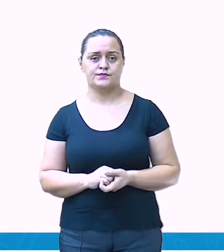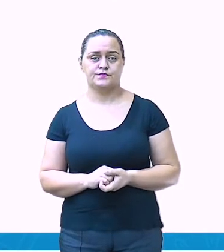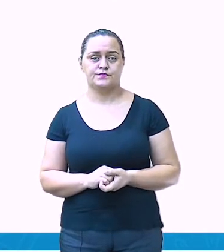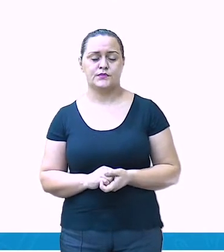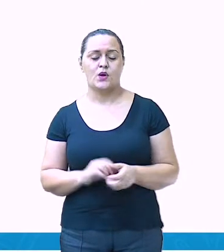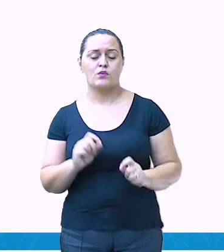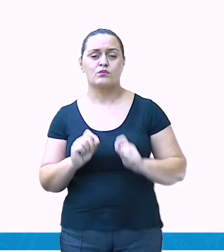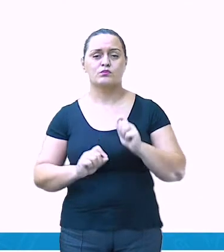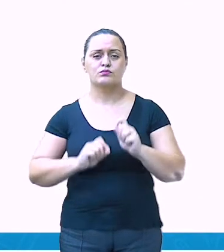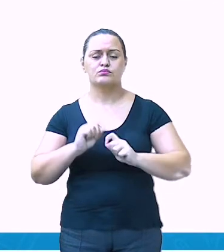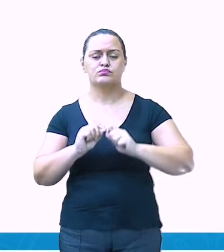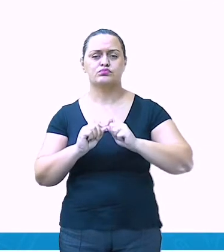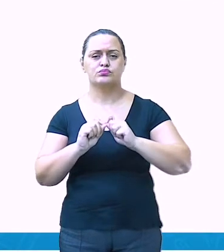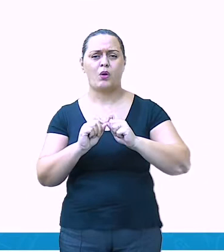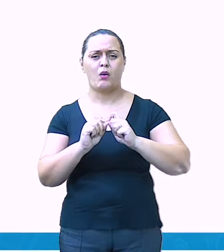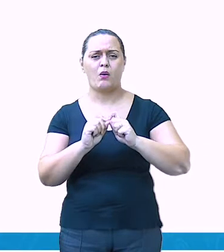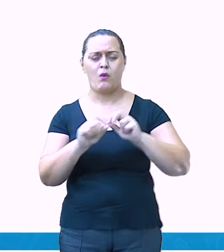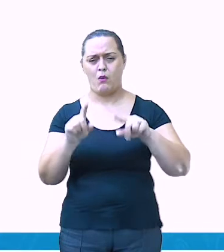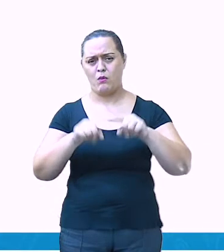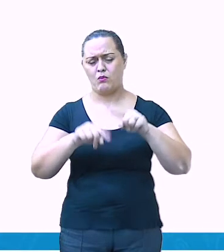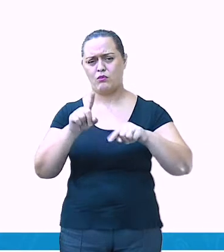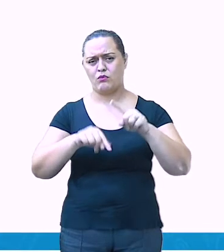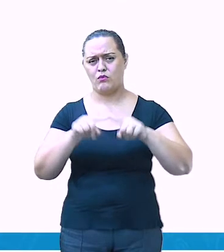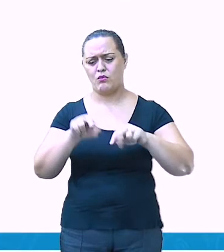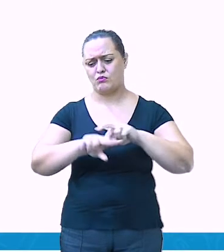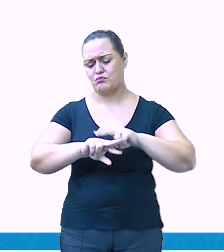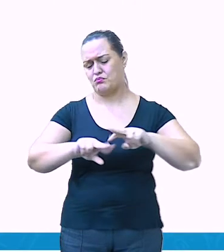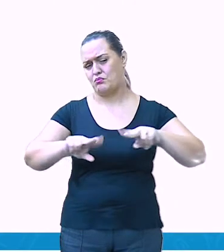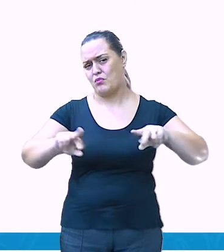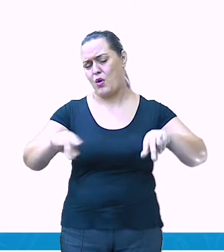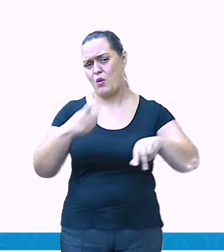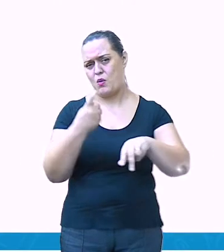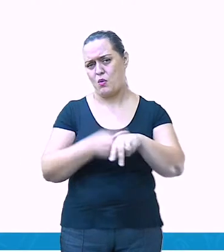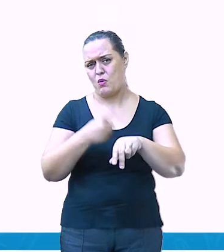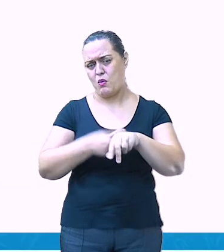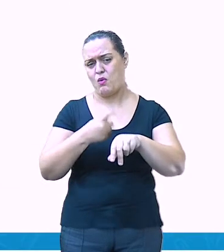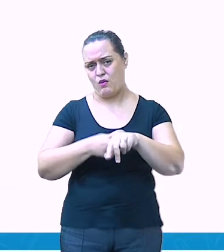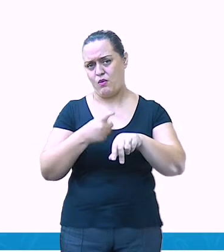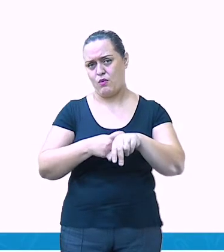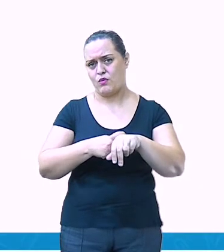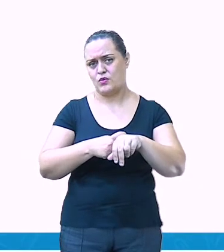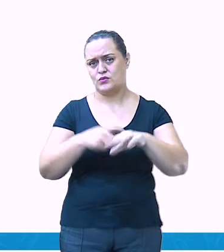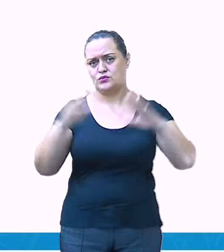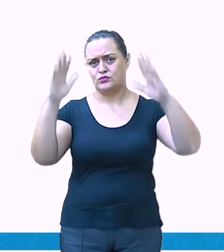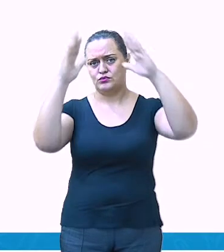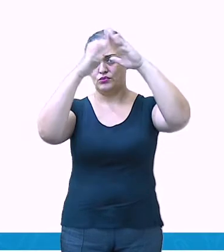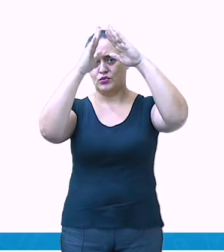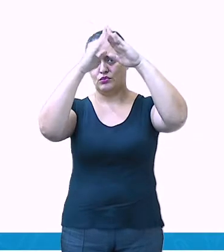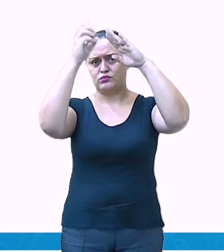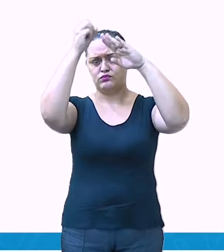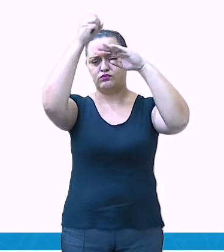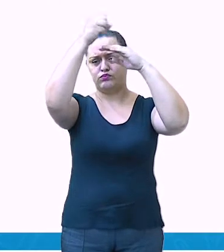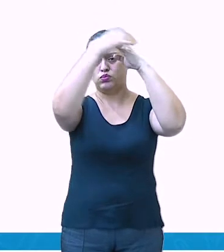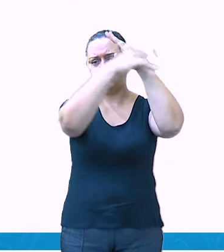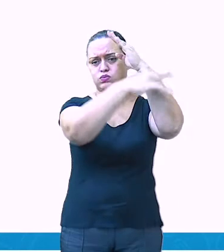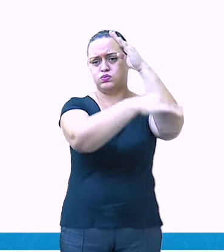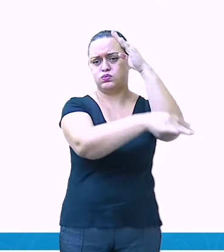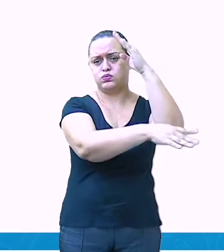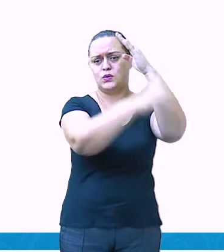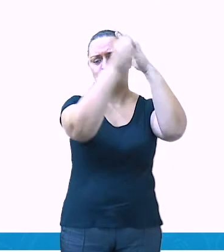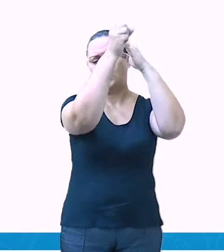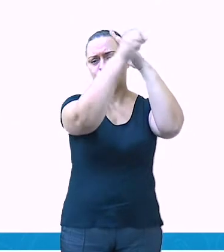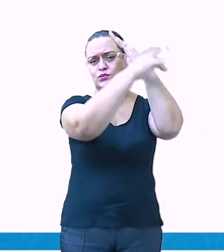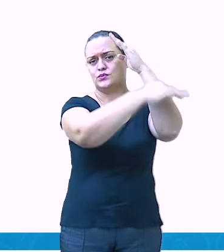escorregamento do material sólido, ou seja, de uma massa de terra, do barranco